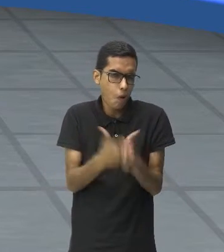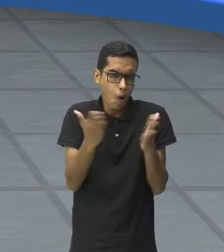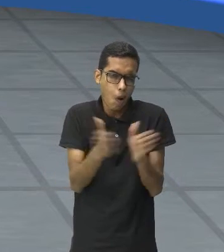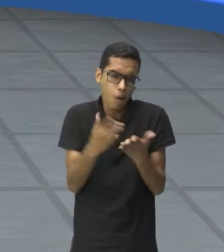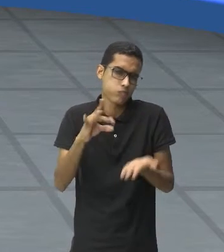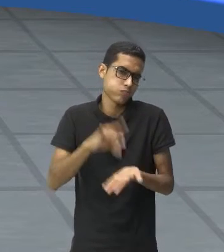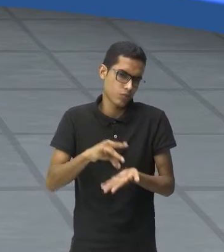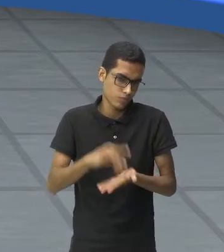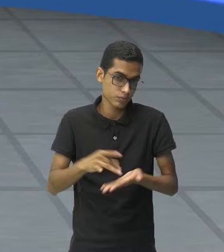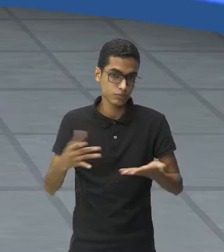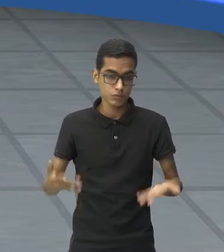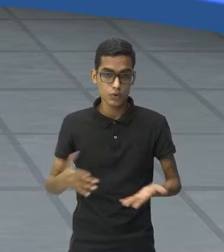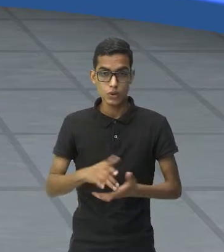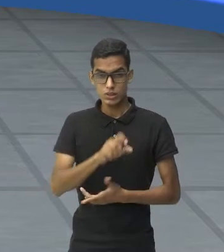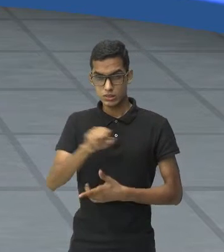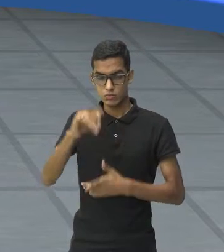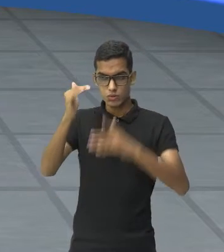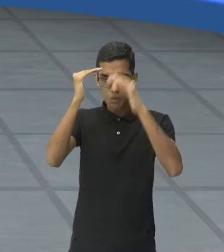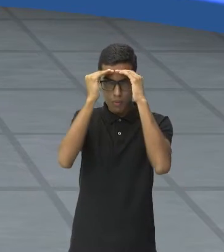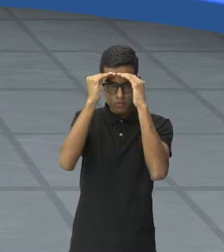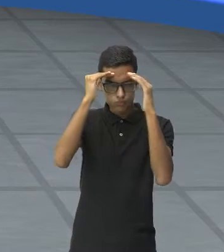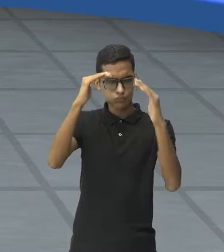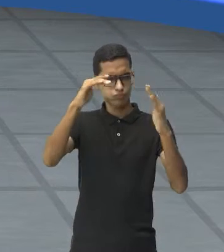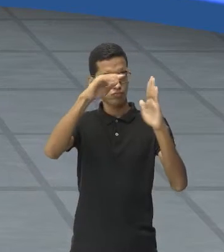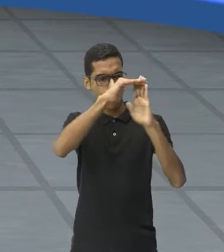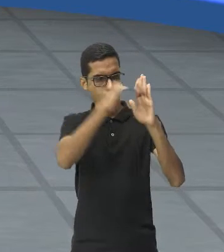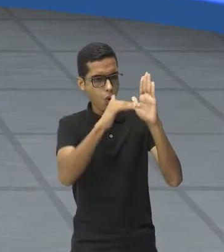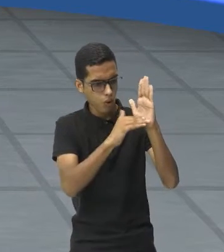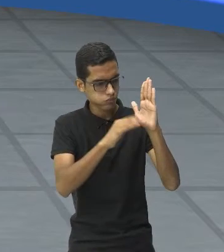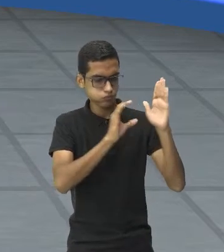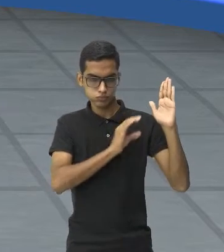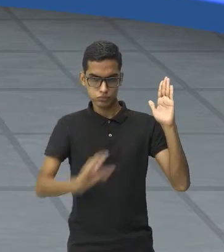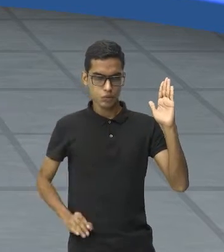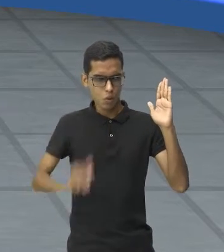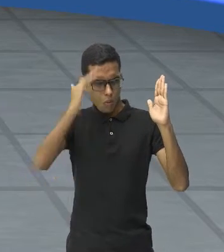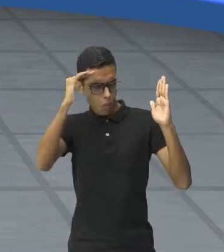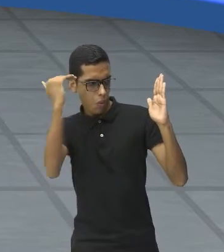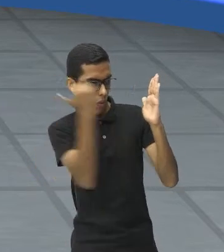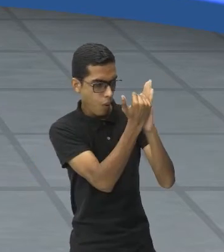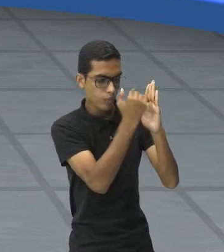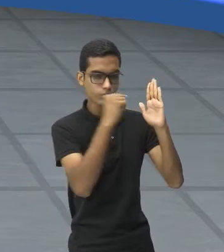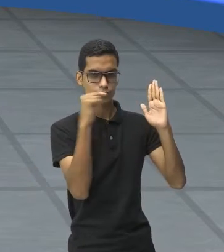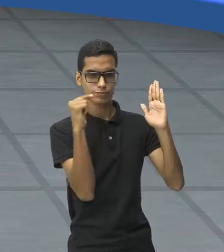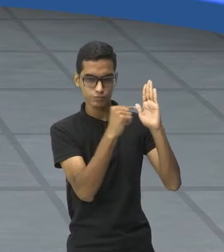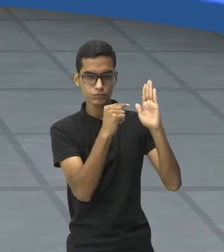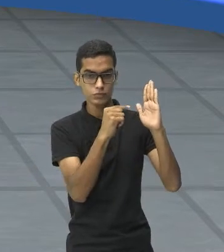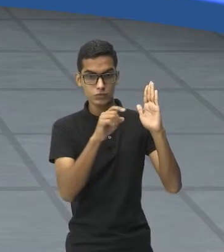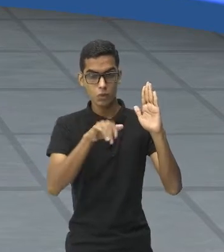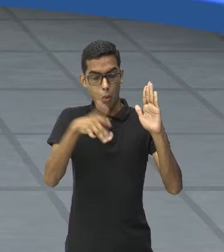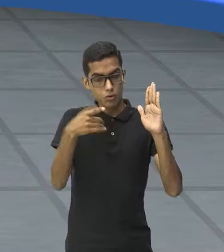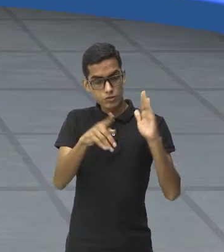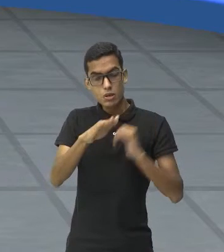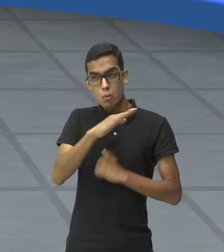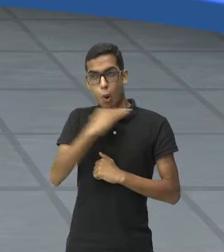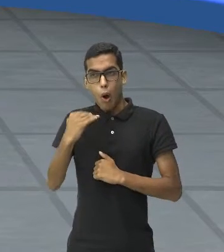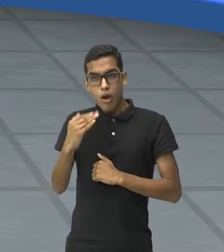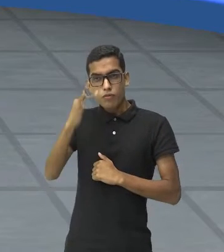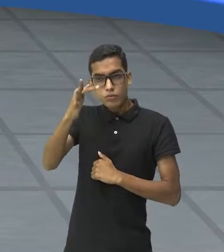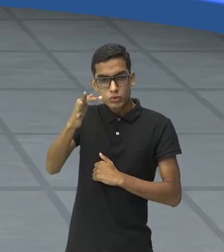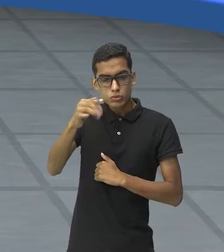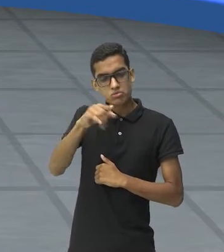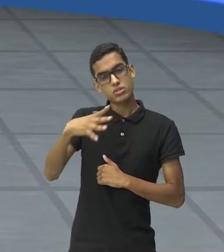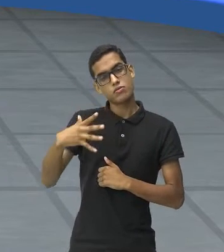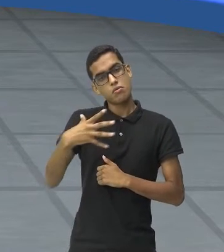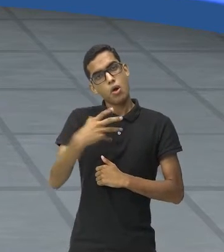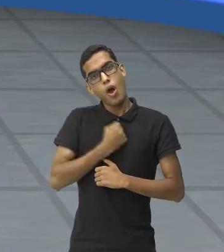você obedecer os preceitos que o cristianismo manda, quando você morrer, você é salvo,